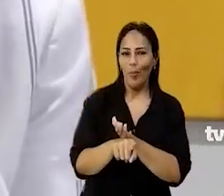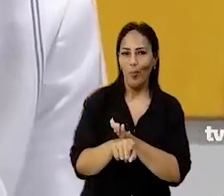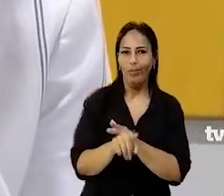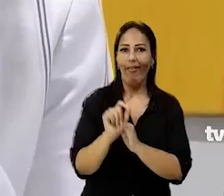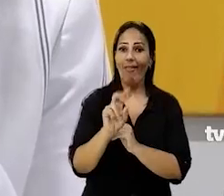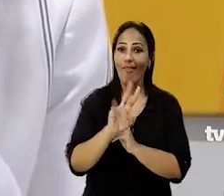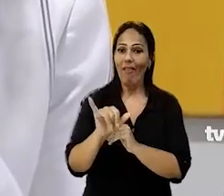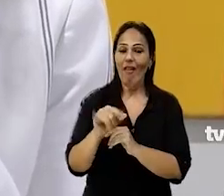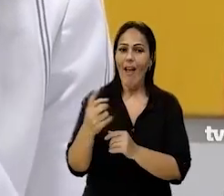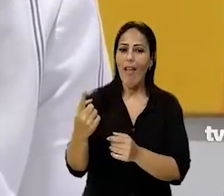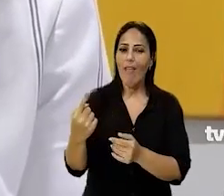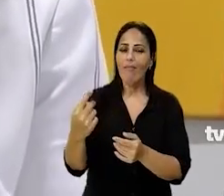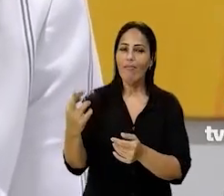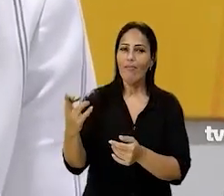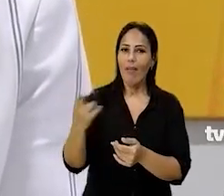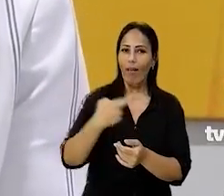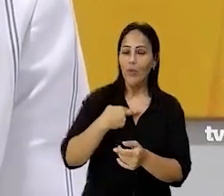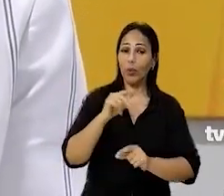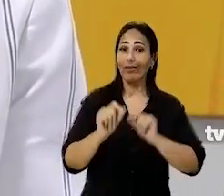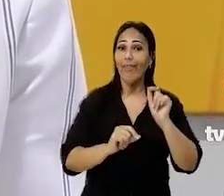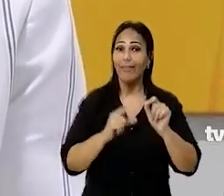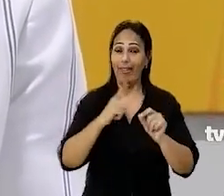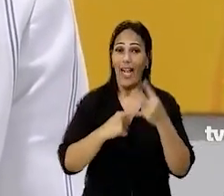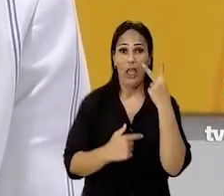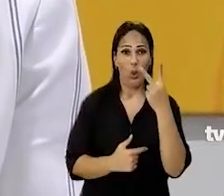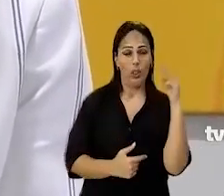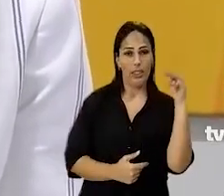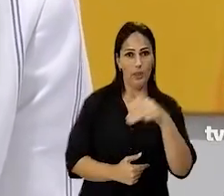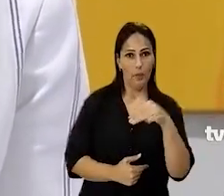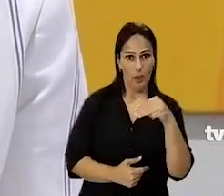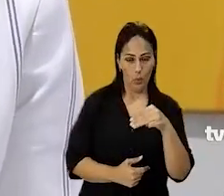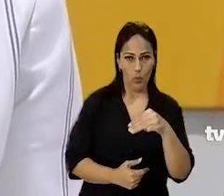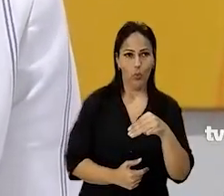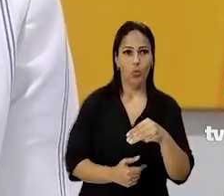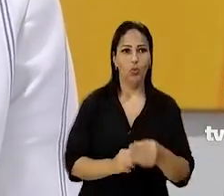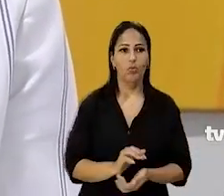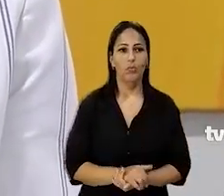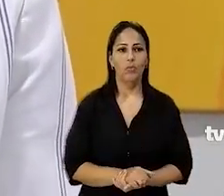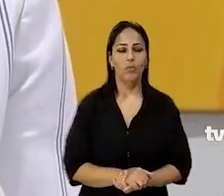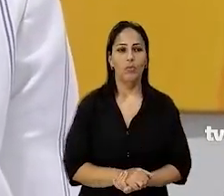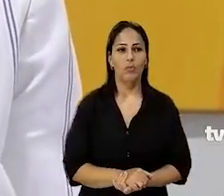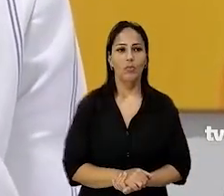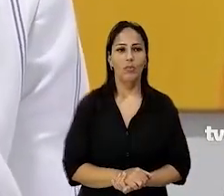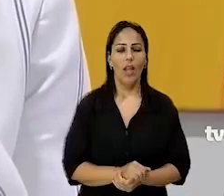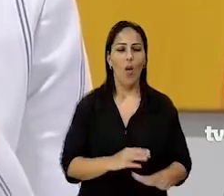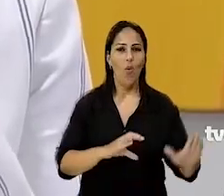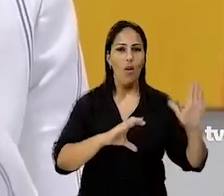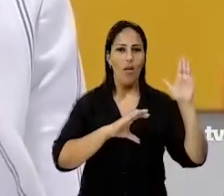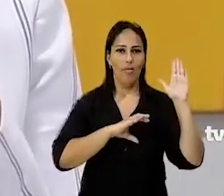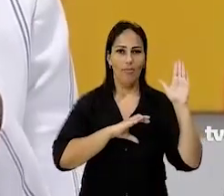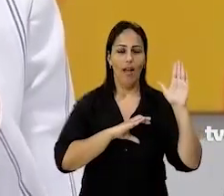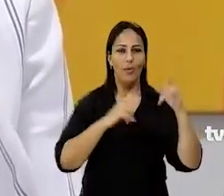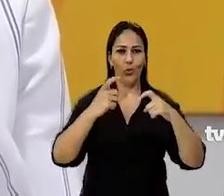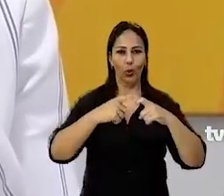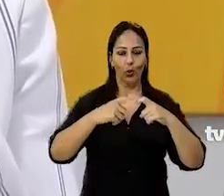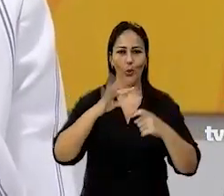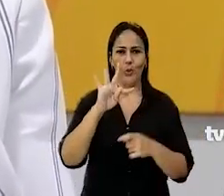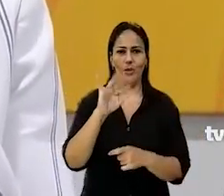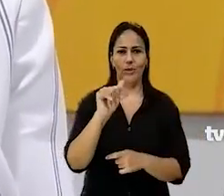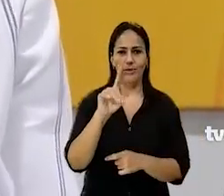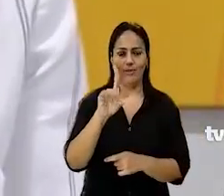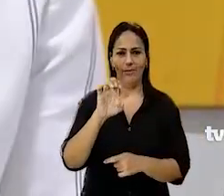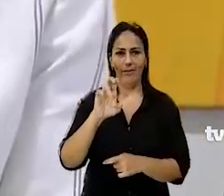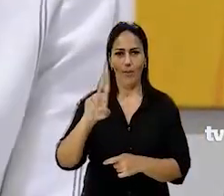quem vai responder essa pergunta vai ter 2 minutos. É o candidato Dr.